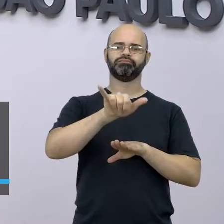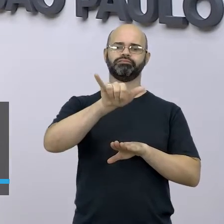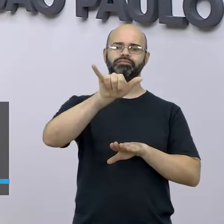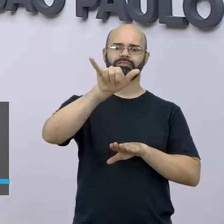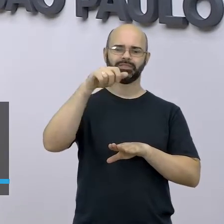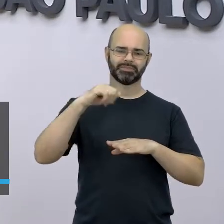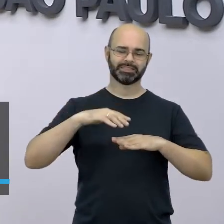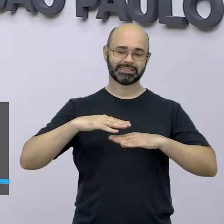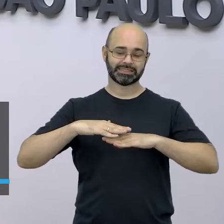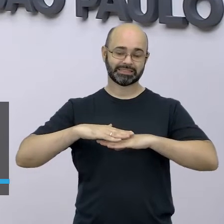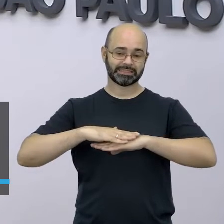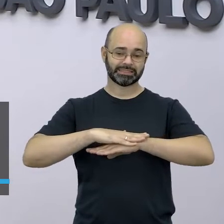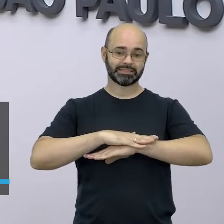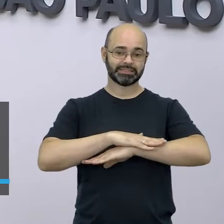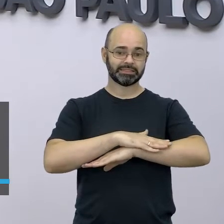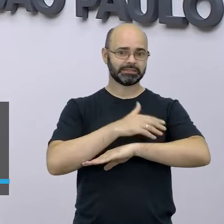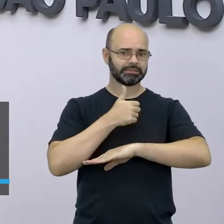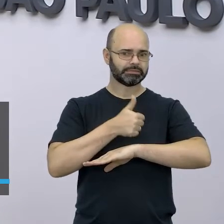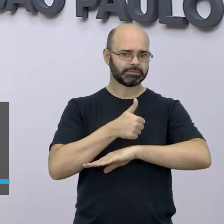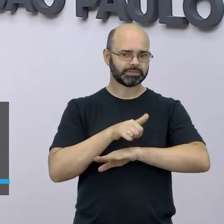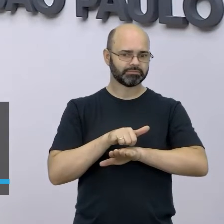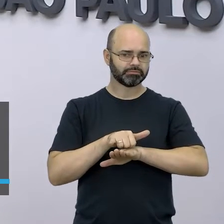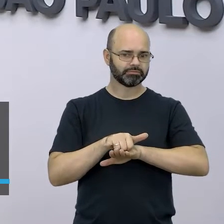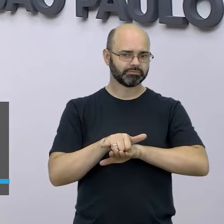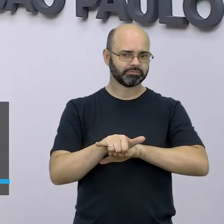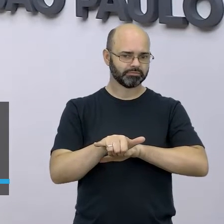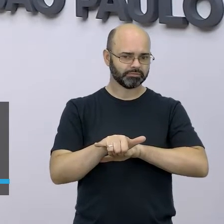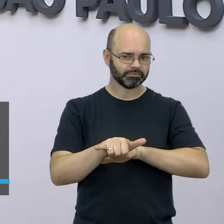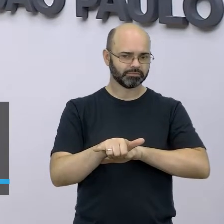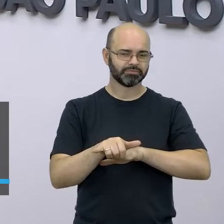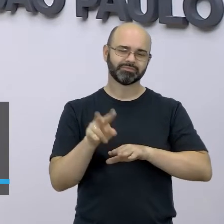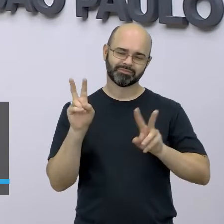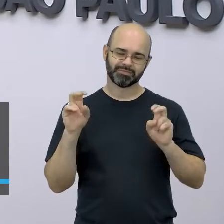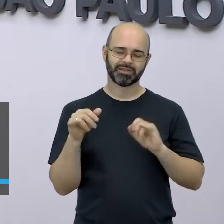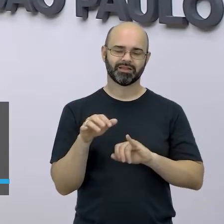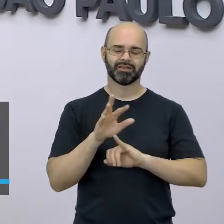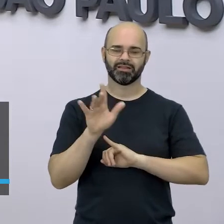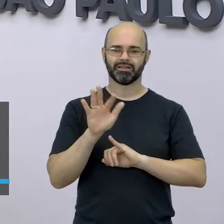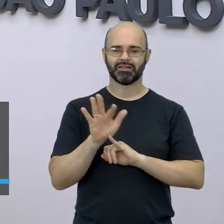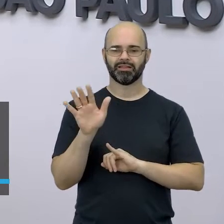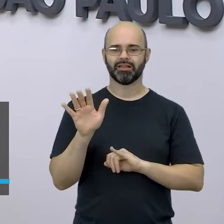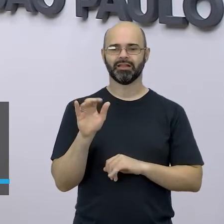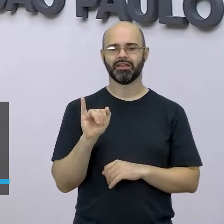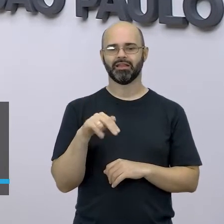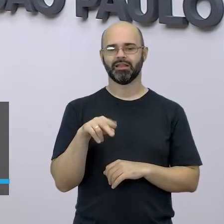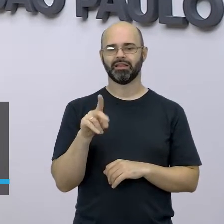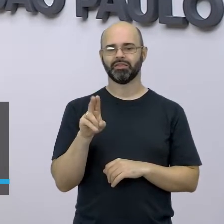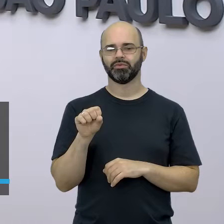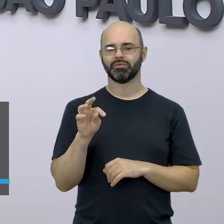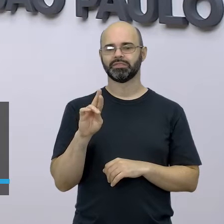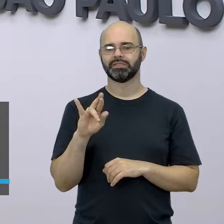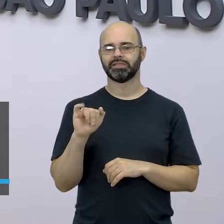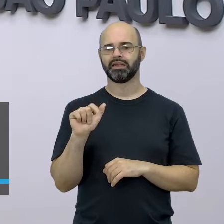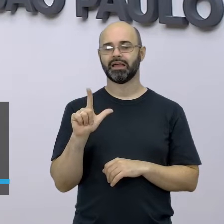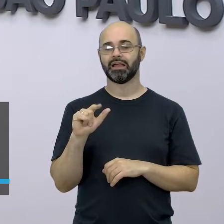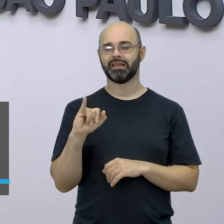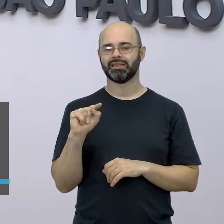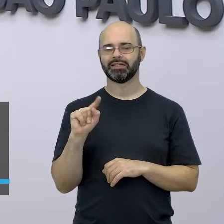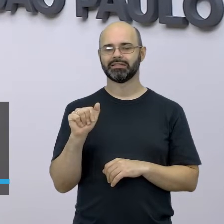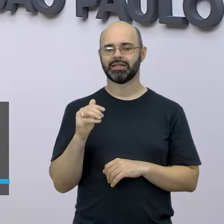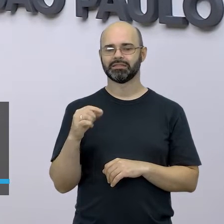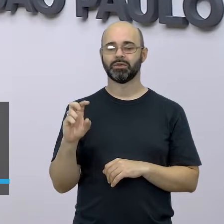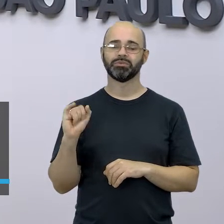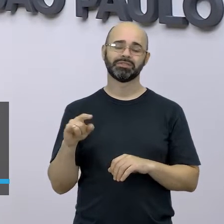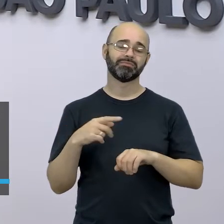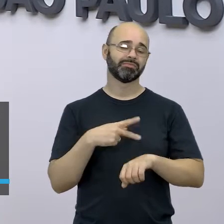chão. Essa estabilidade ele identifica com a industrialização. Então, qualquer país que não fosse industrializado, ele